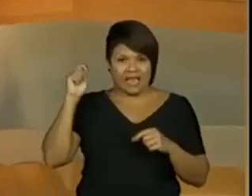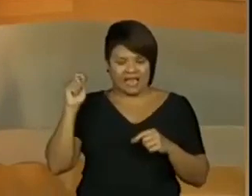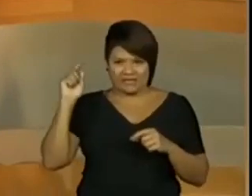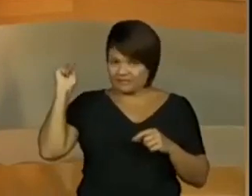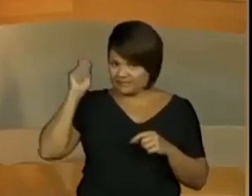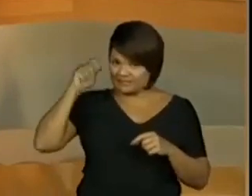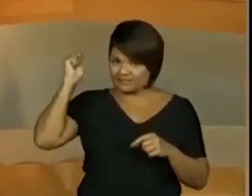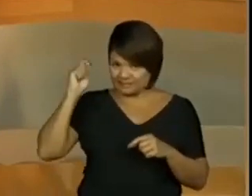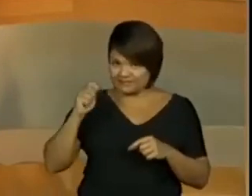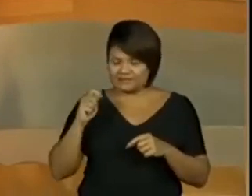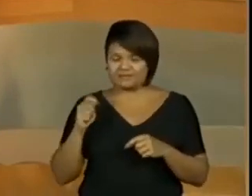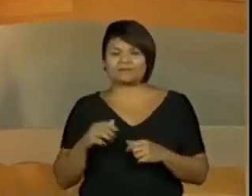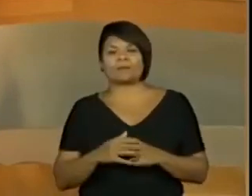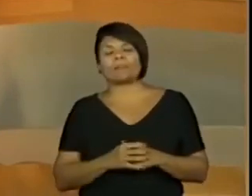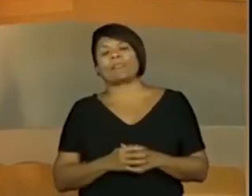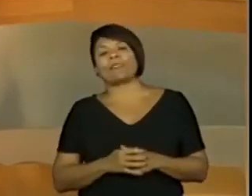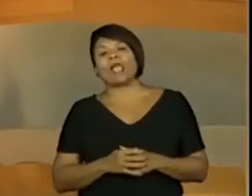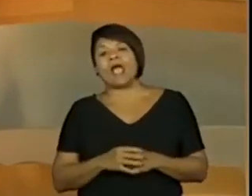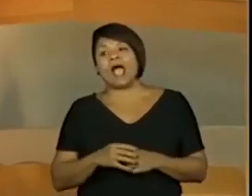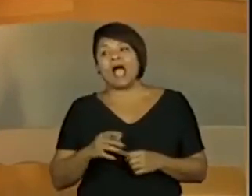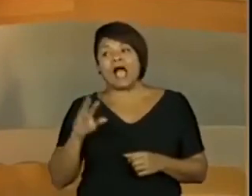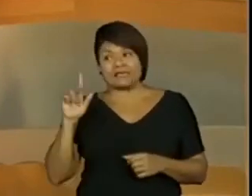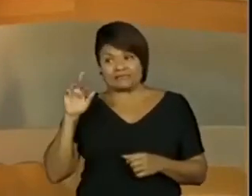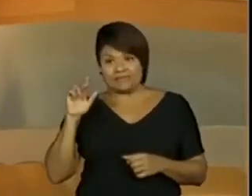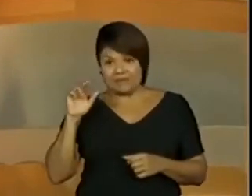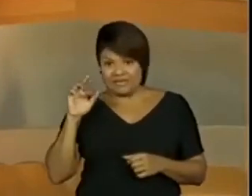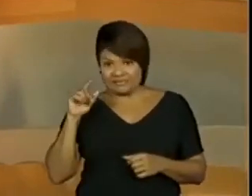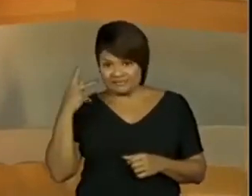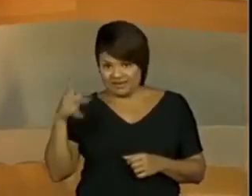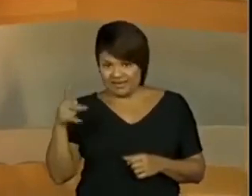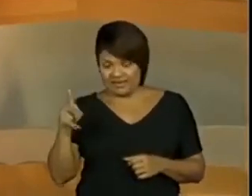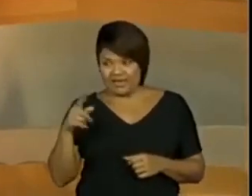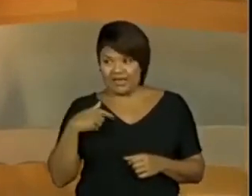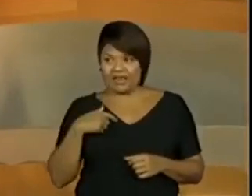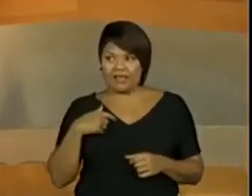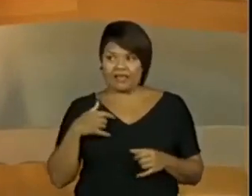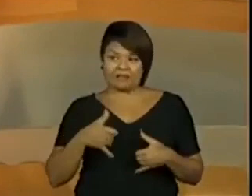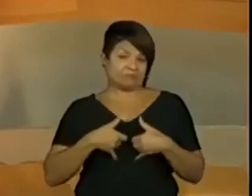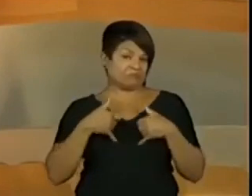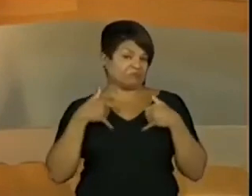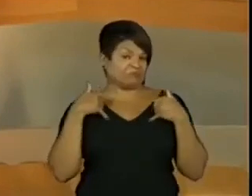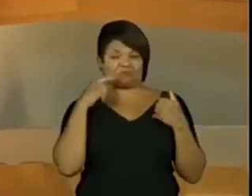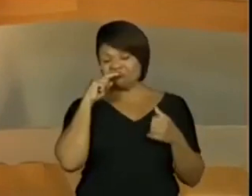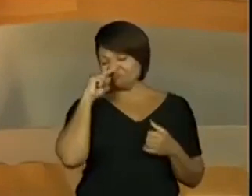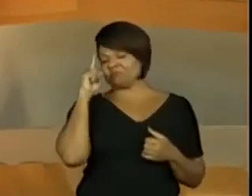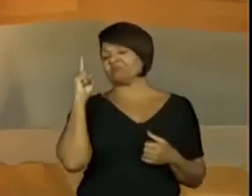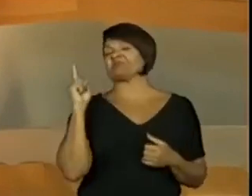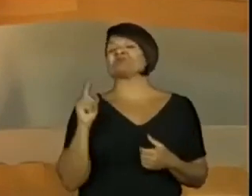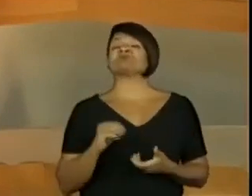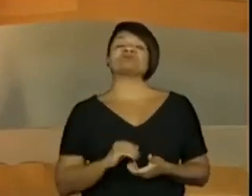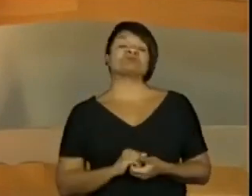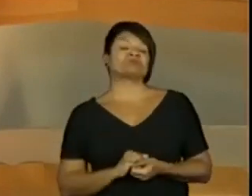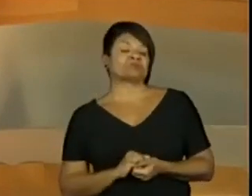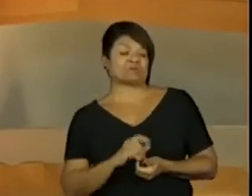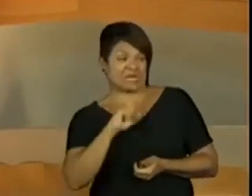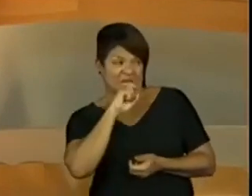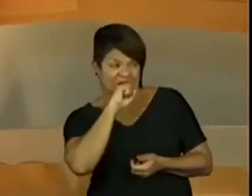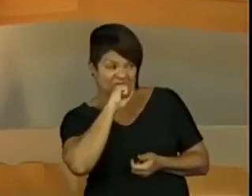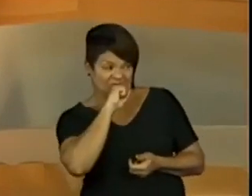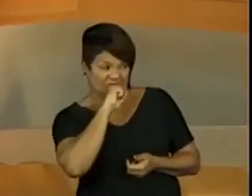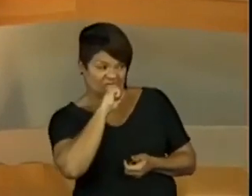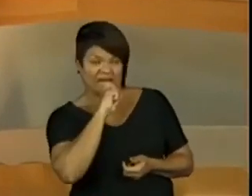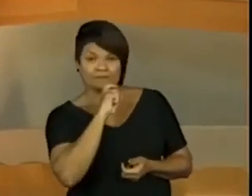extremamente vaidosas. Vaidosas e invejosas, né? Parece que ambos os sentimentos sempre